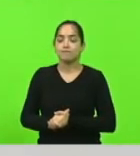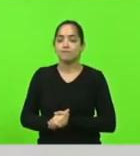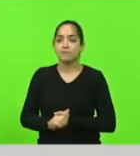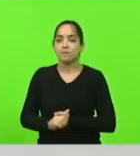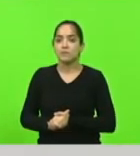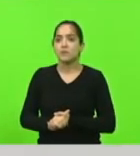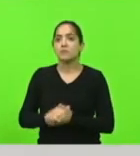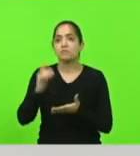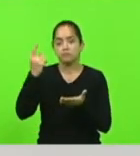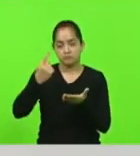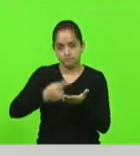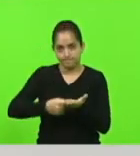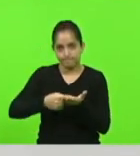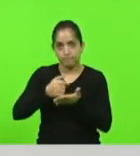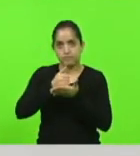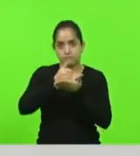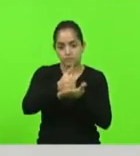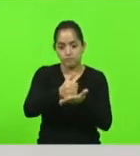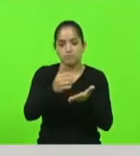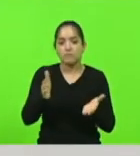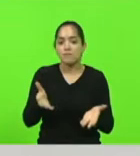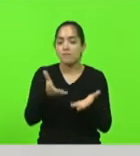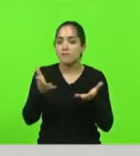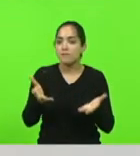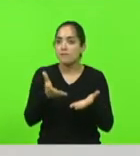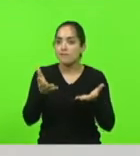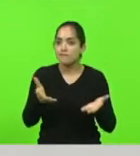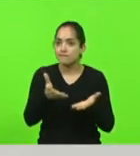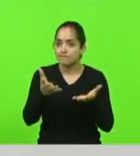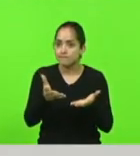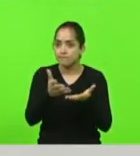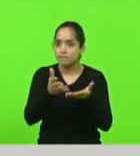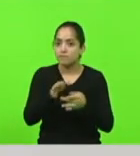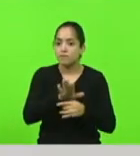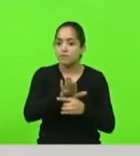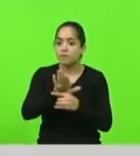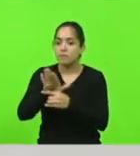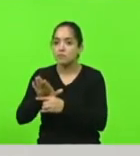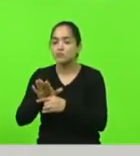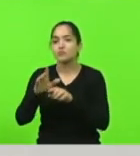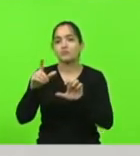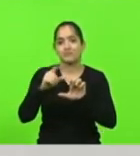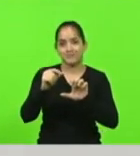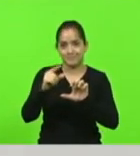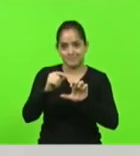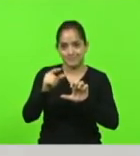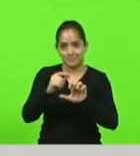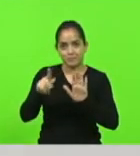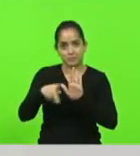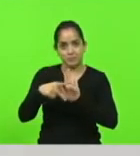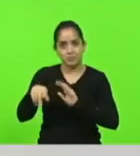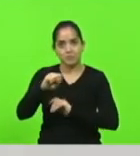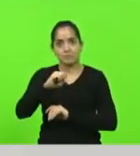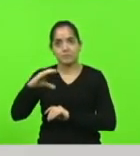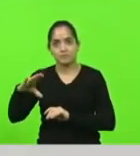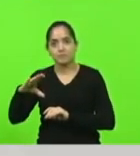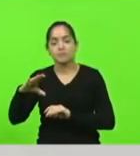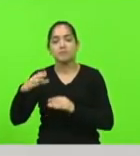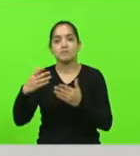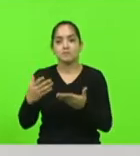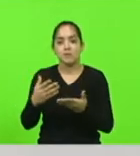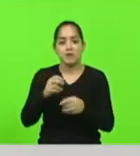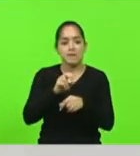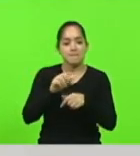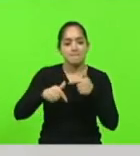Eu me comprometo a apoiar e a incentivar ações que auxiliem os empreendedores catarinenses, heróis que geram